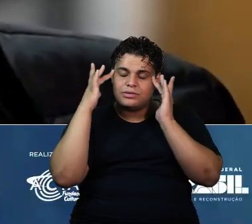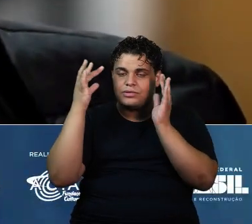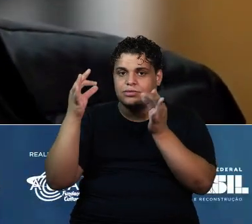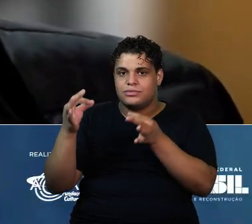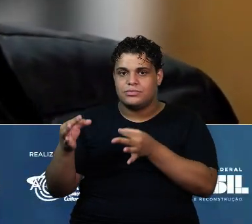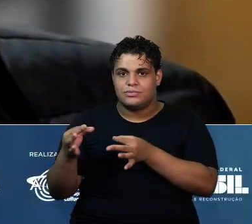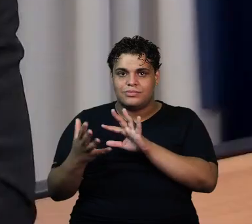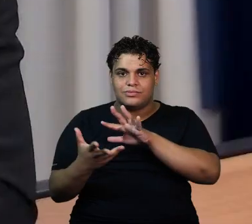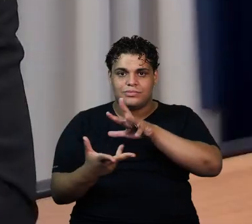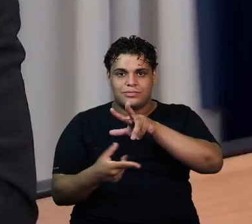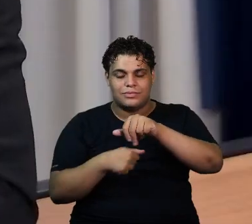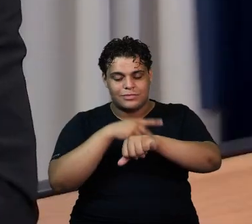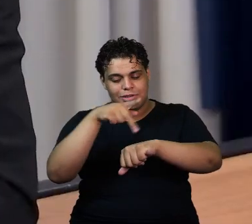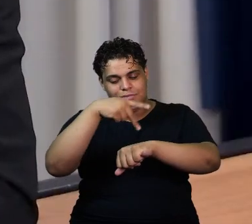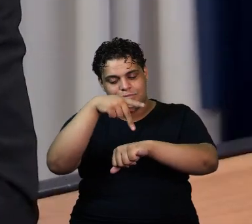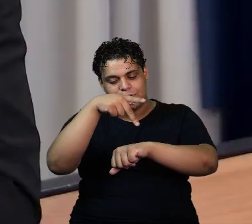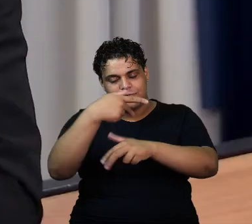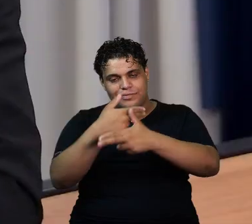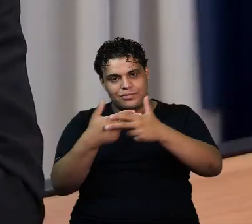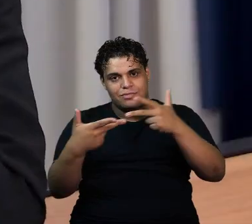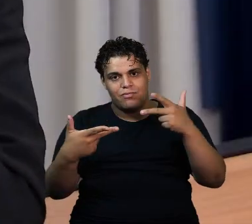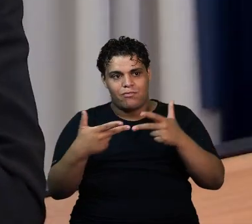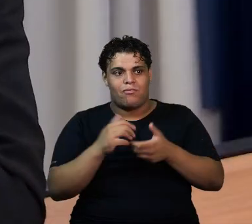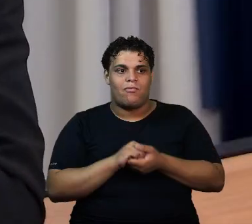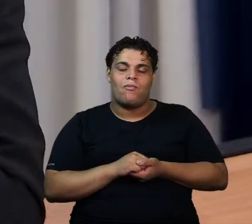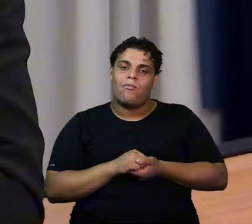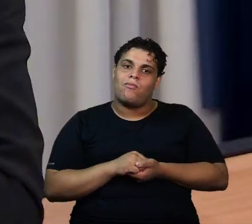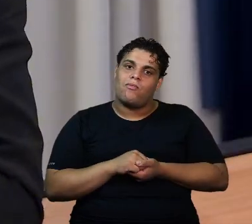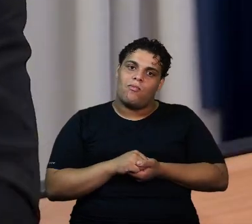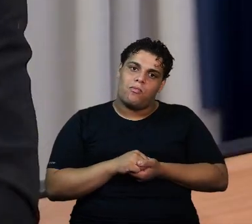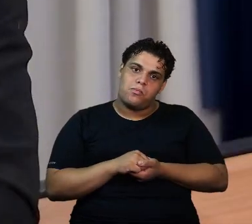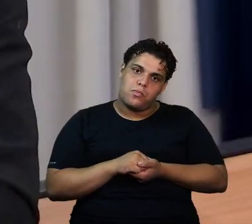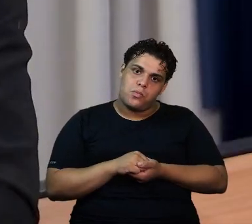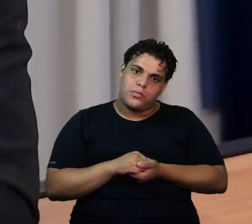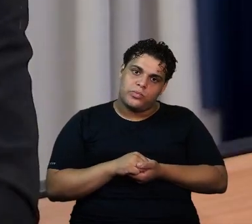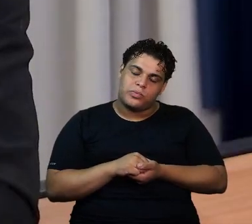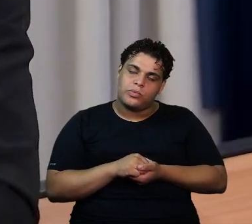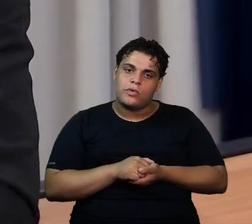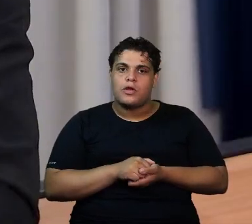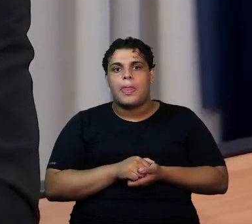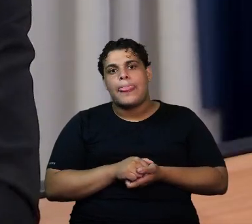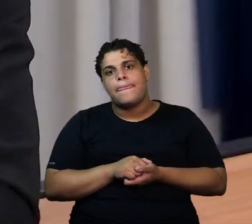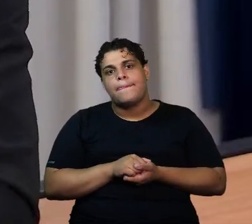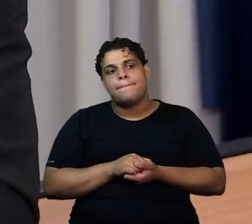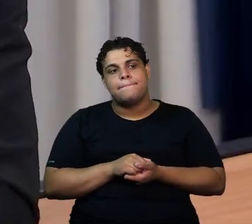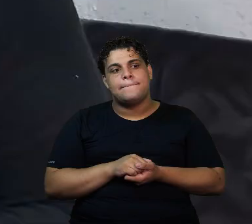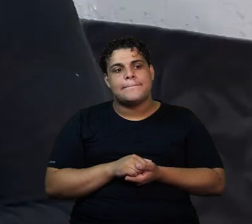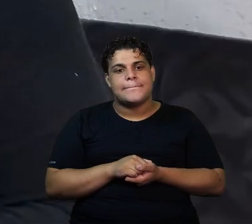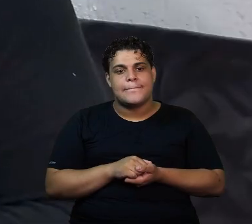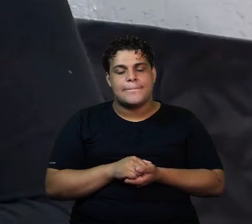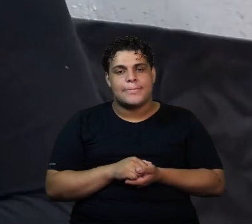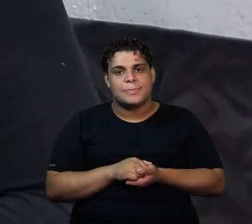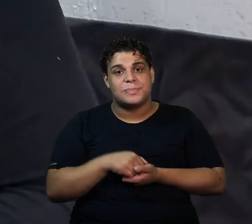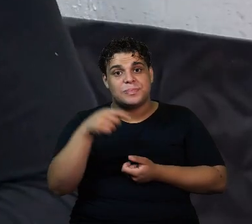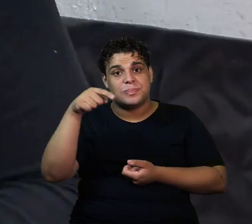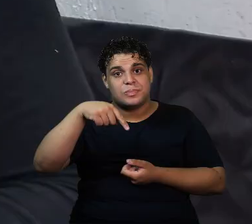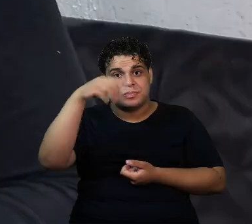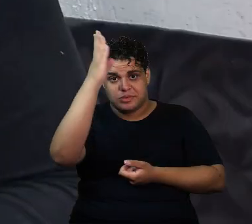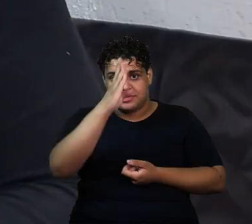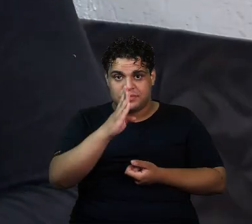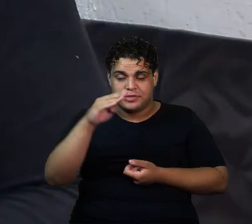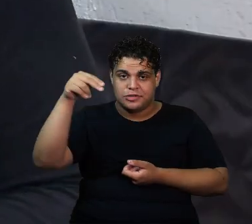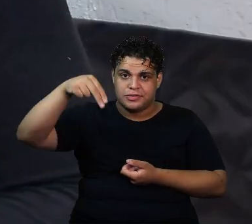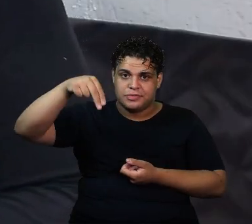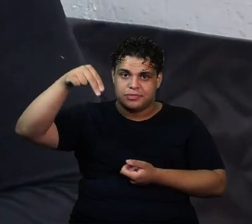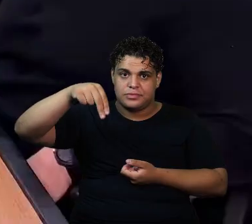internacional. Muito interessante. 25 de julho, Dia Mundial da Prevenção de Afogamentos. Até aqui no Brasil, em novembro,